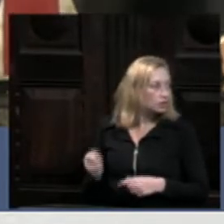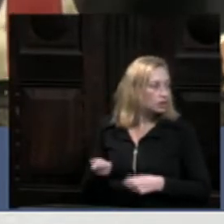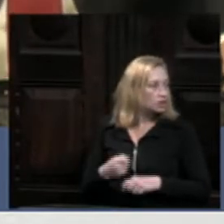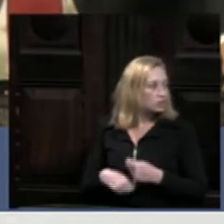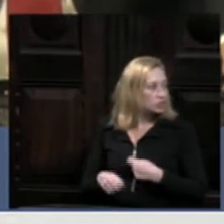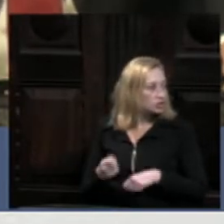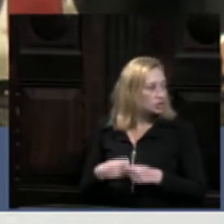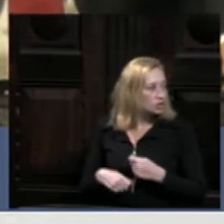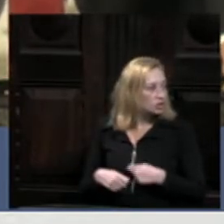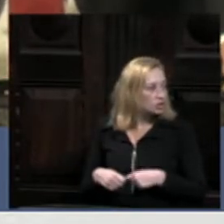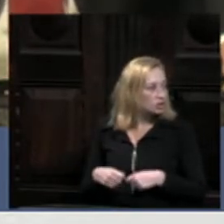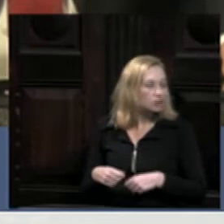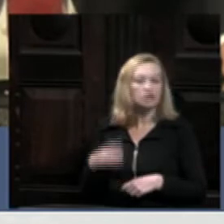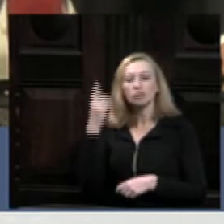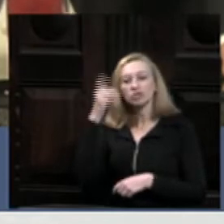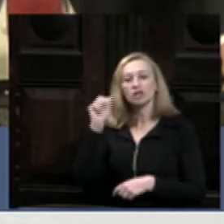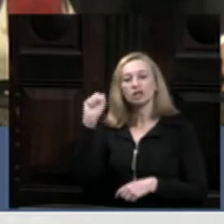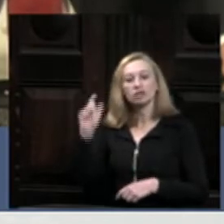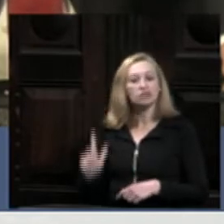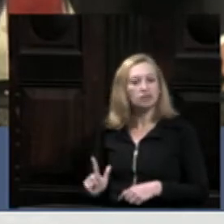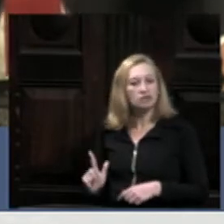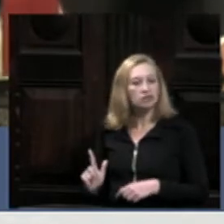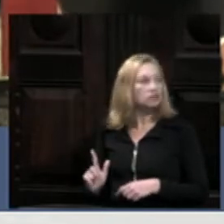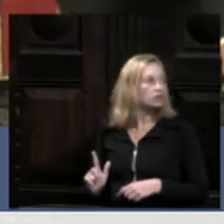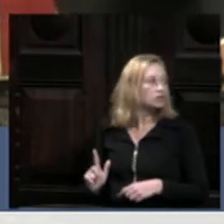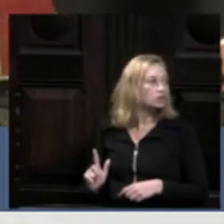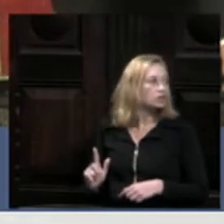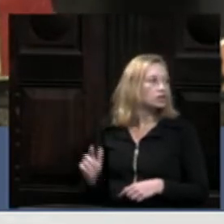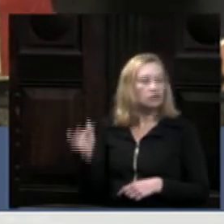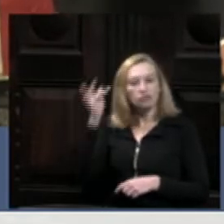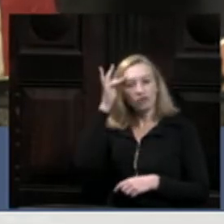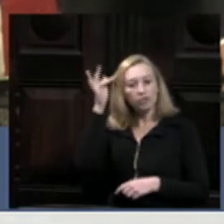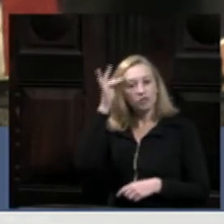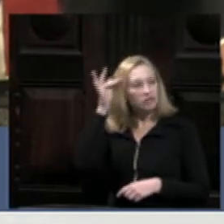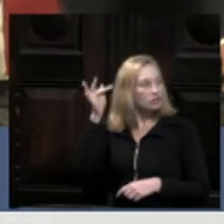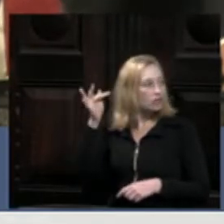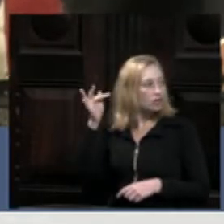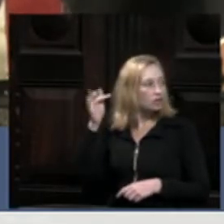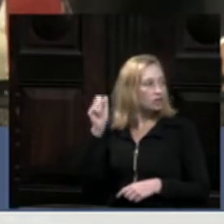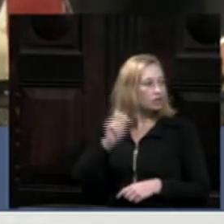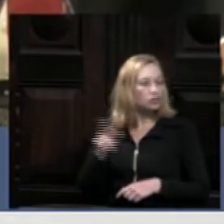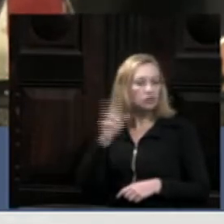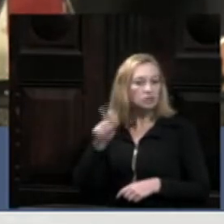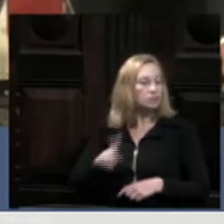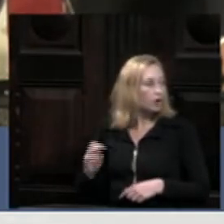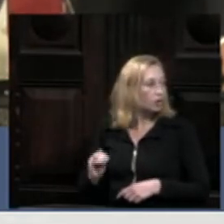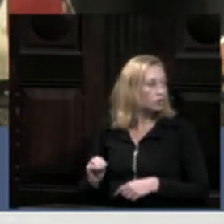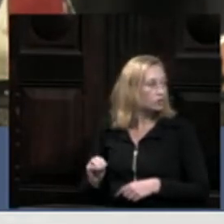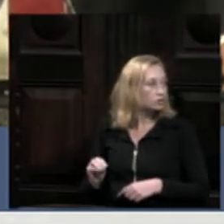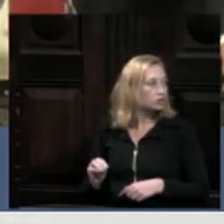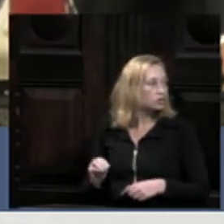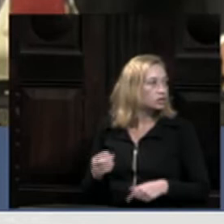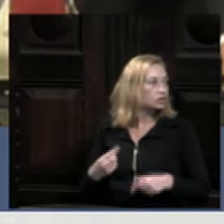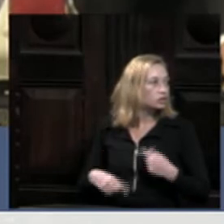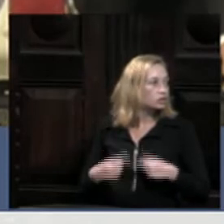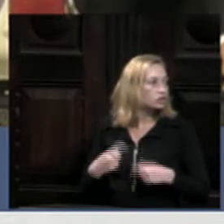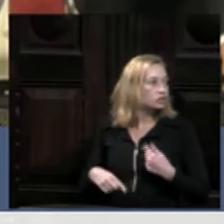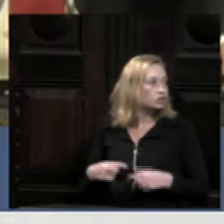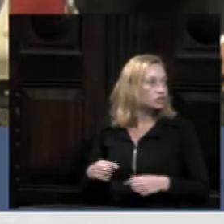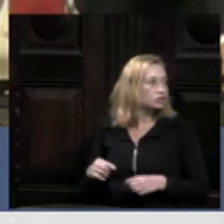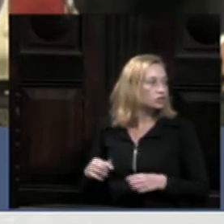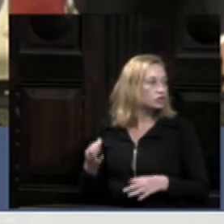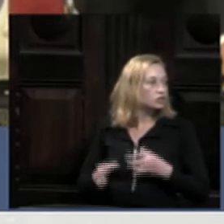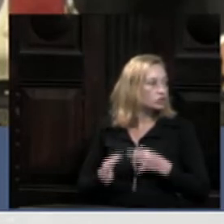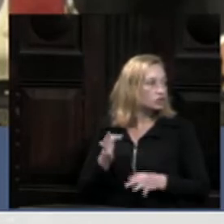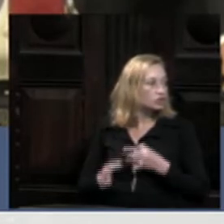De Relatores, deputado André Lazzaroni, Valdo Molim, Milton Angel, Flávio Bolsonaro, Eleomar Coelho e Luiz Paulo. Pendente de parecer das comissões de Constituição, Justiça, de